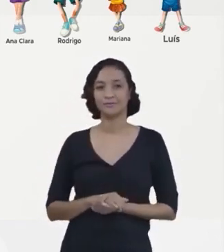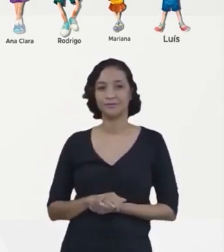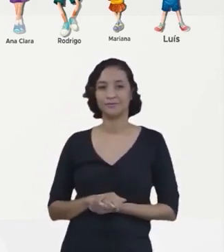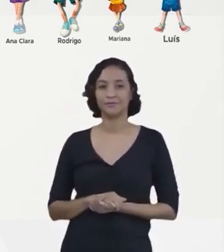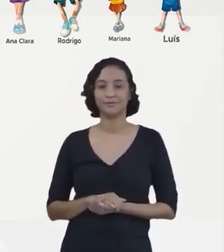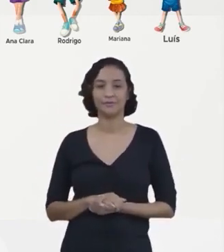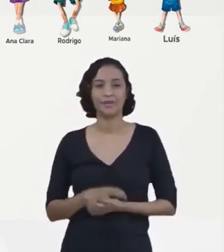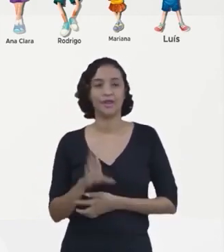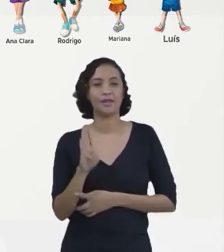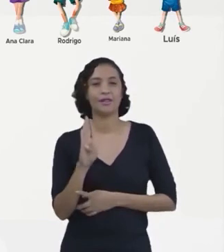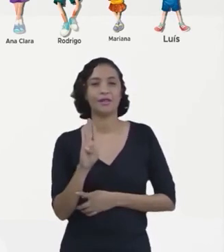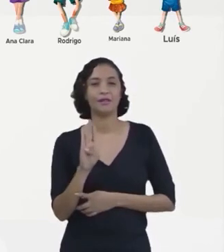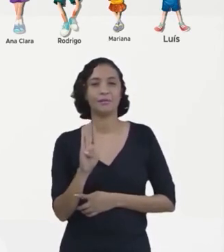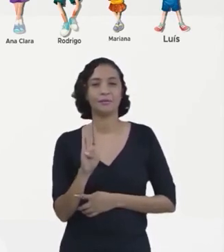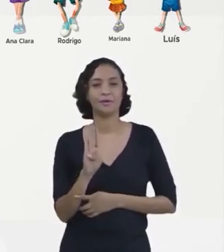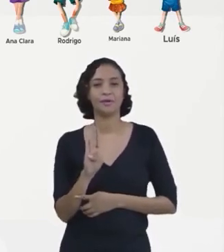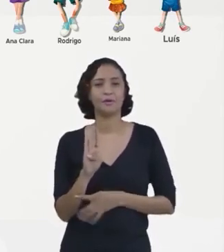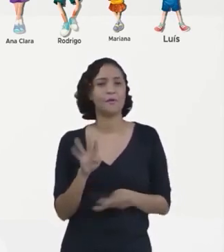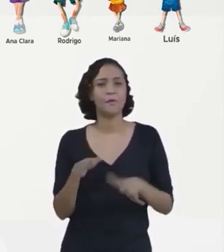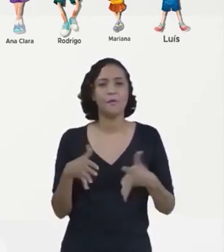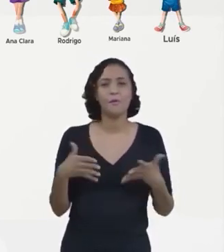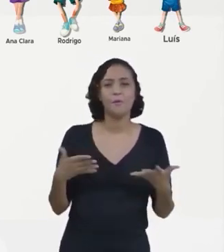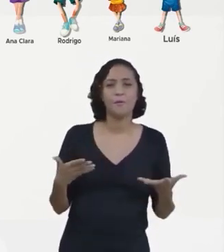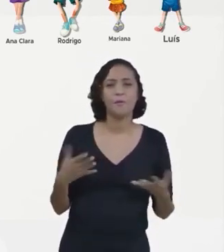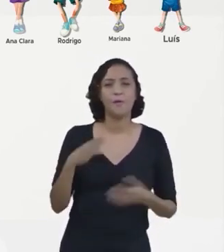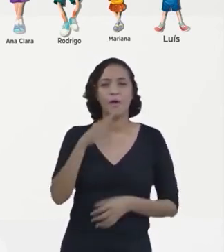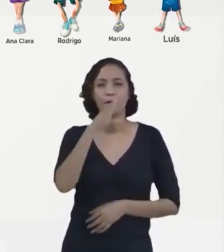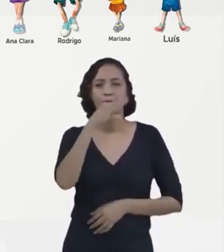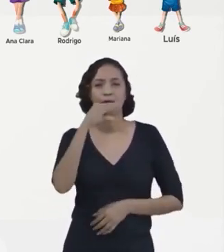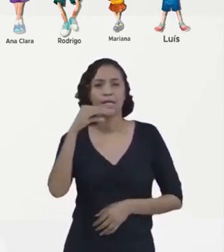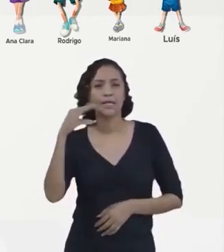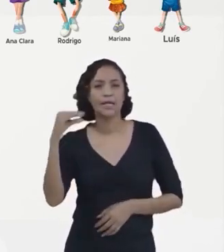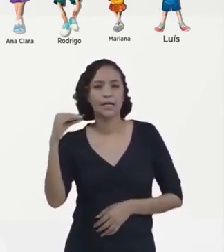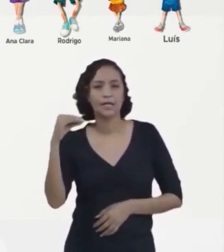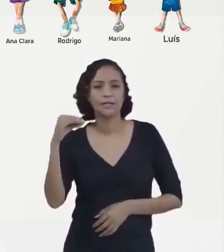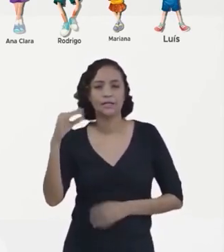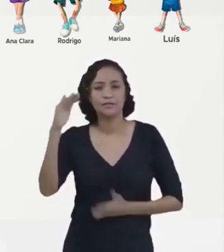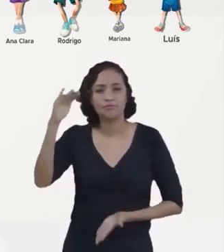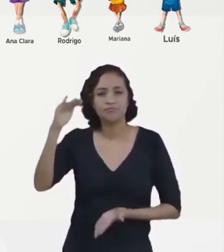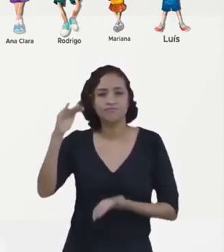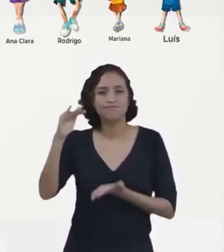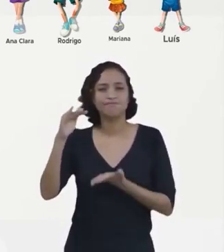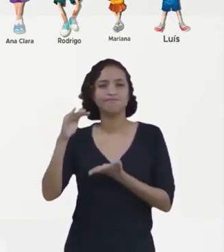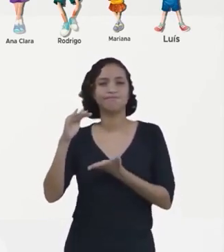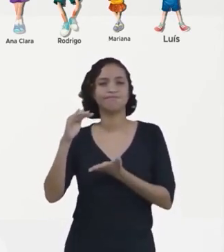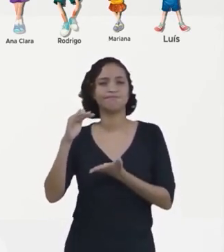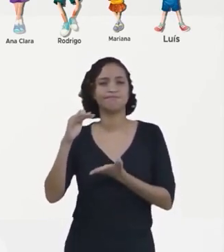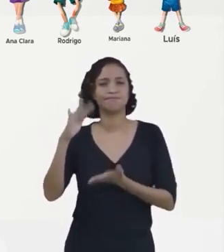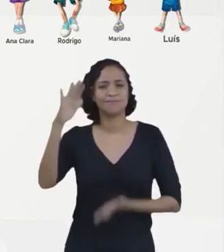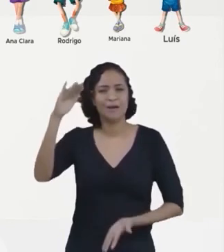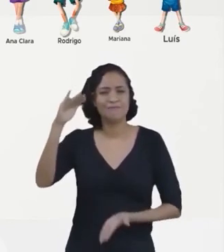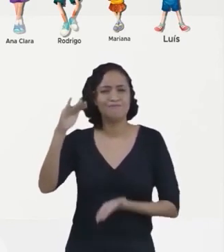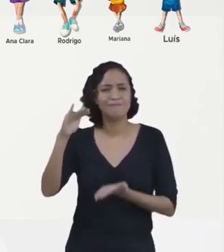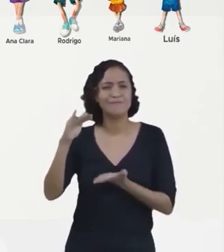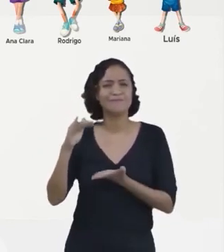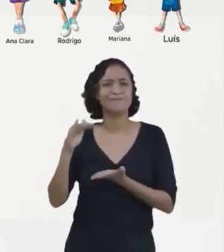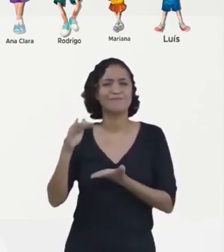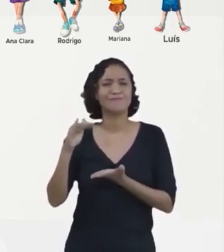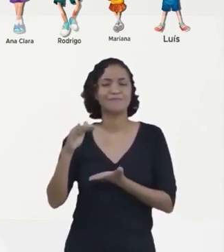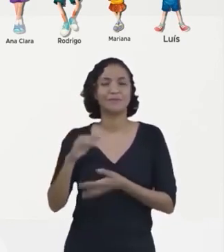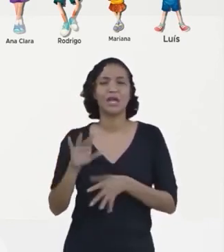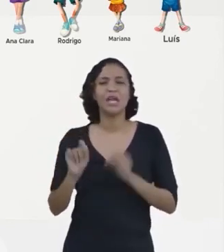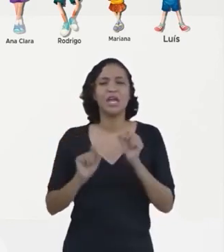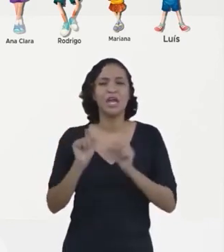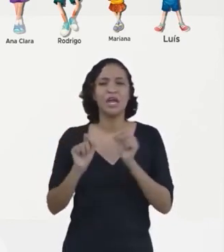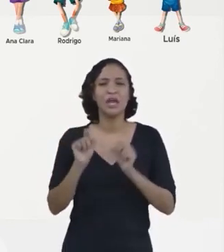é a criança mais baixa? Criança mais baixa, a menor, quem é?